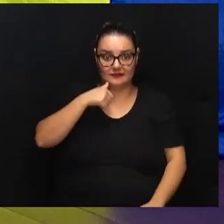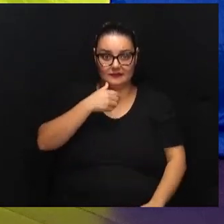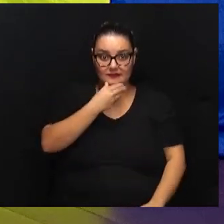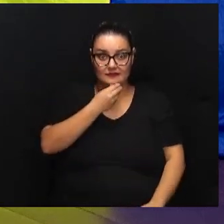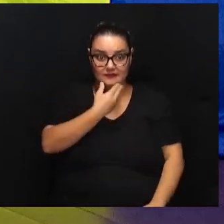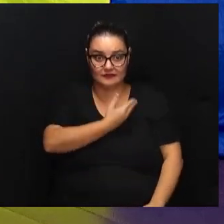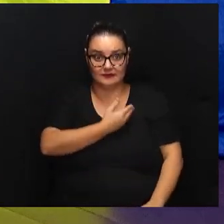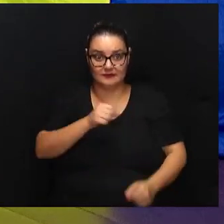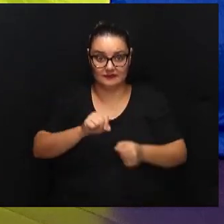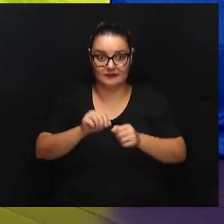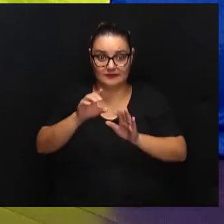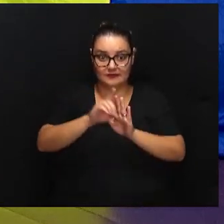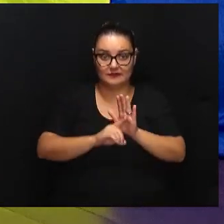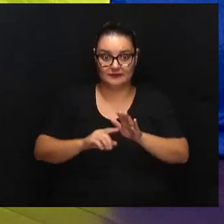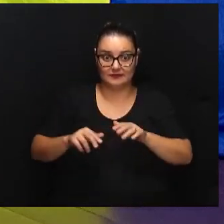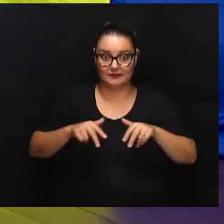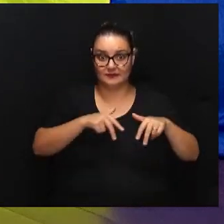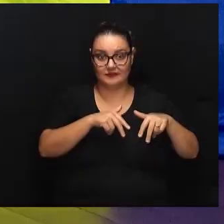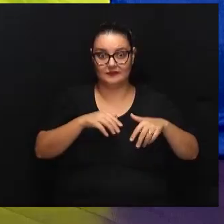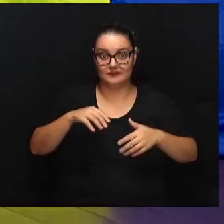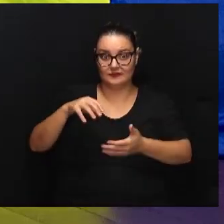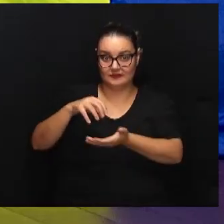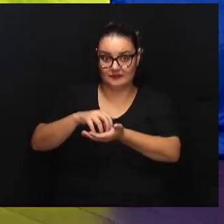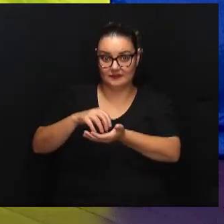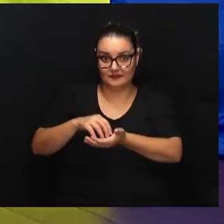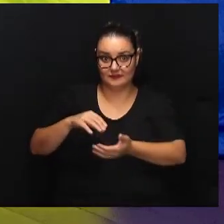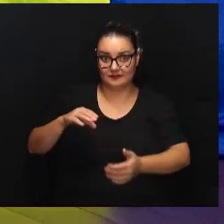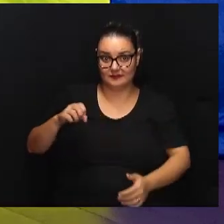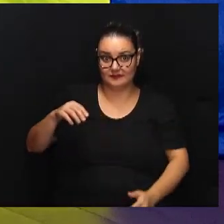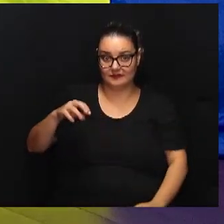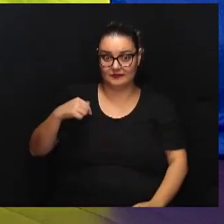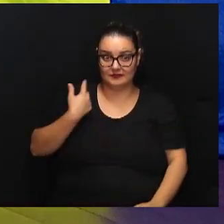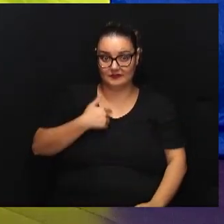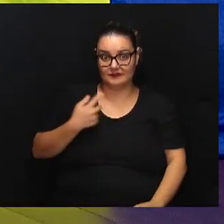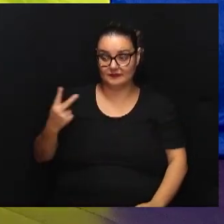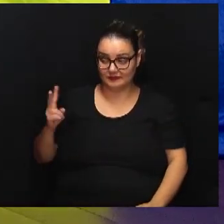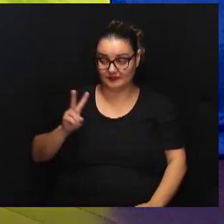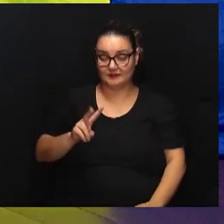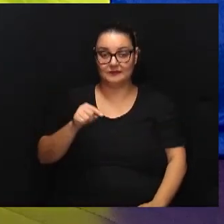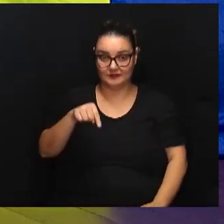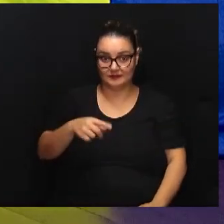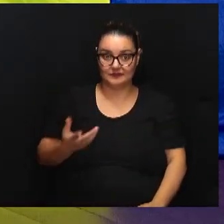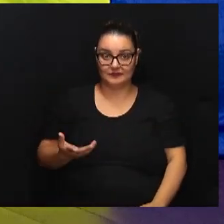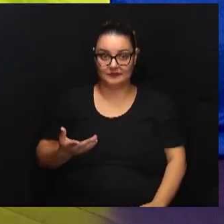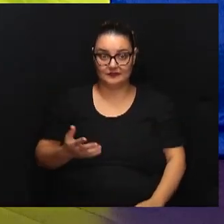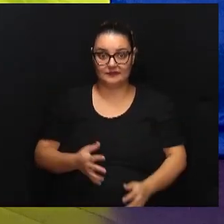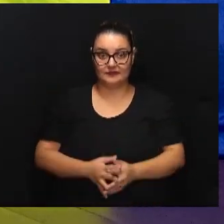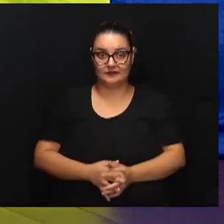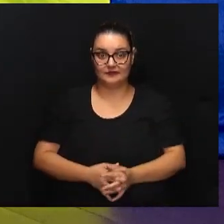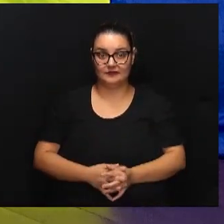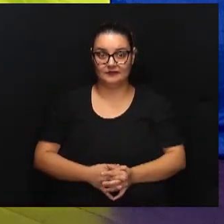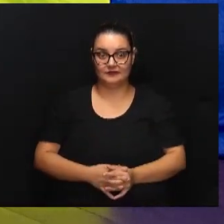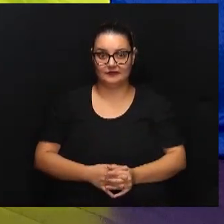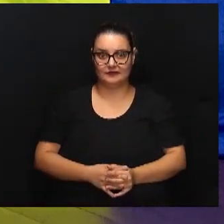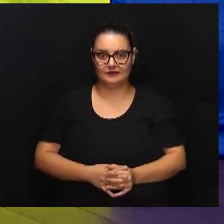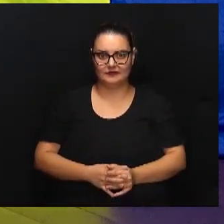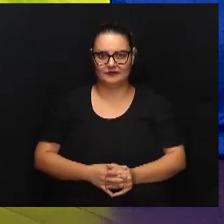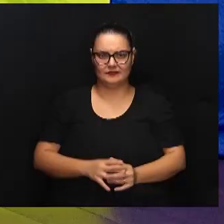calçada, eu e um amigo da faculdade, fazia Direito, aqui no Campo Central, e a gente queria ir, e